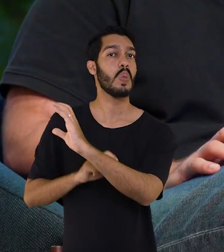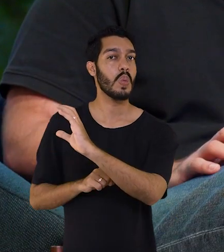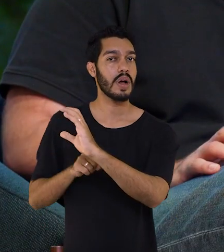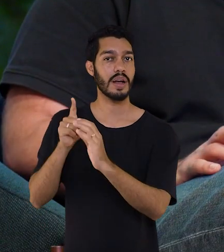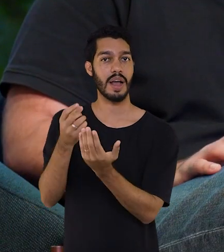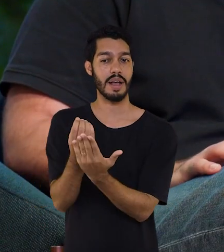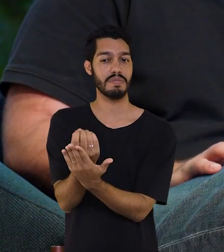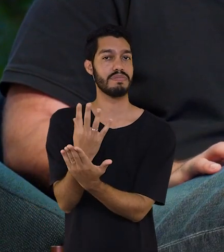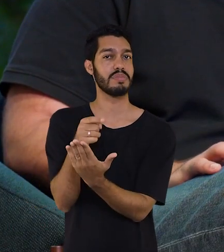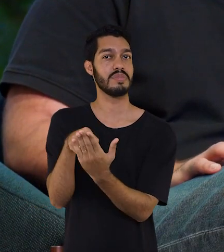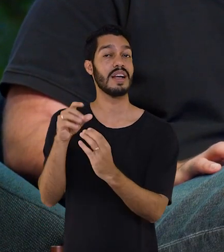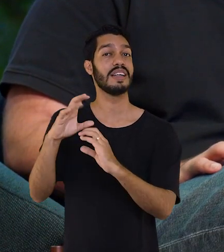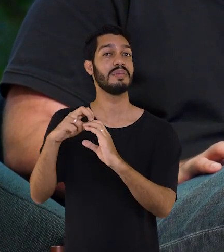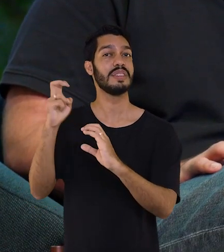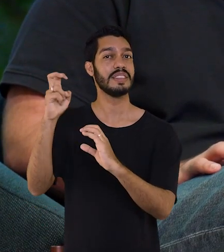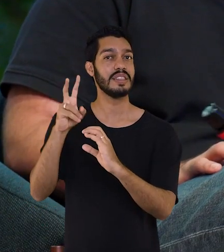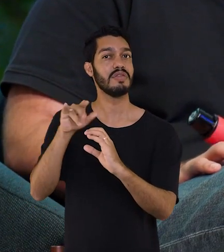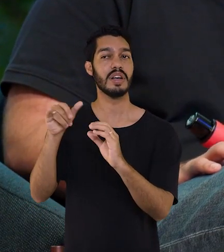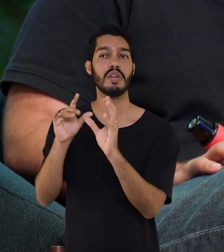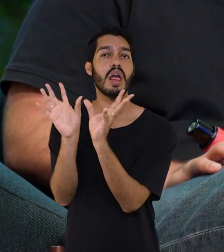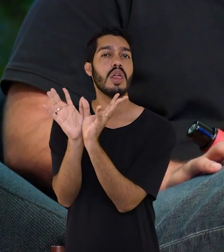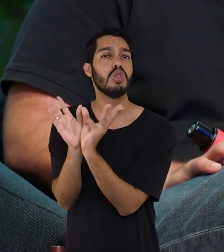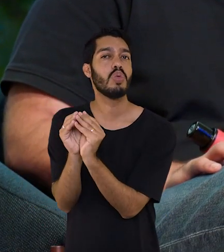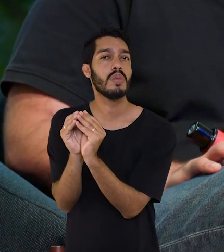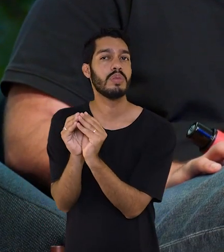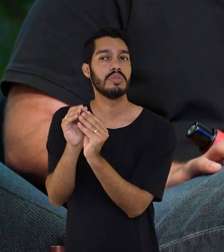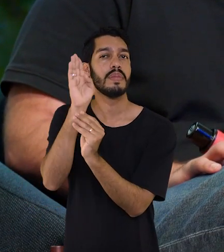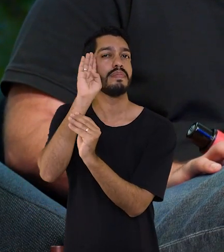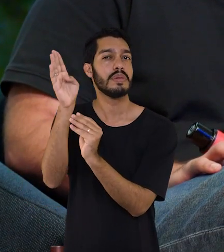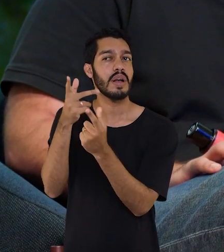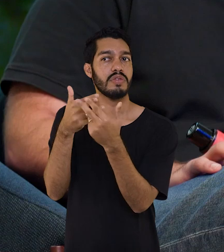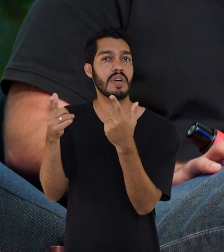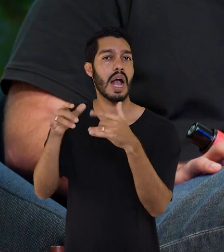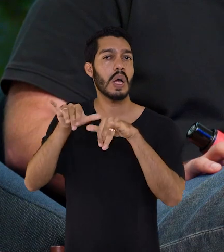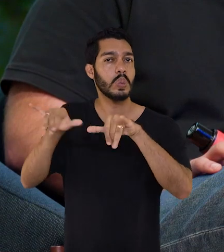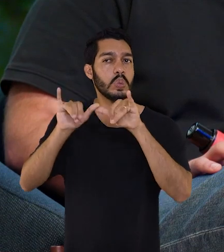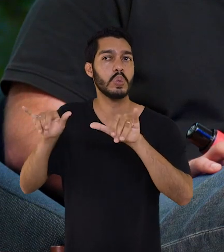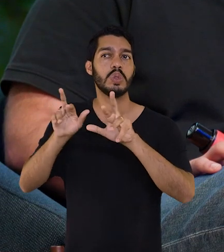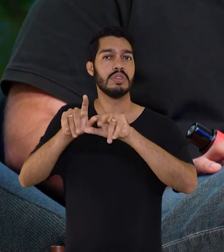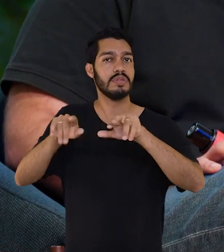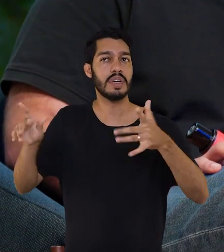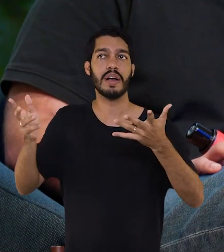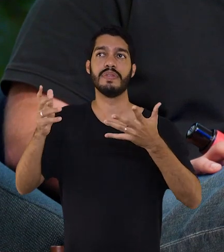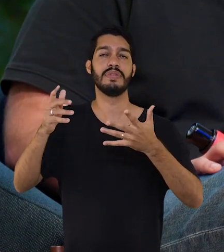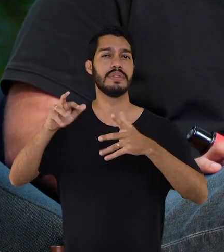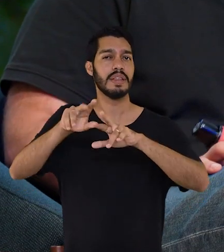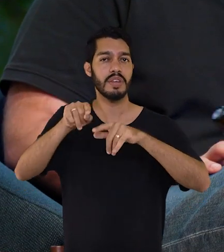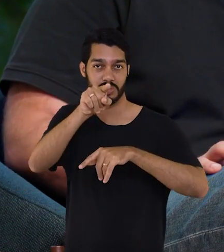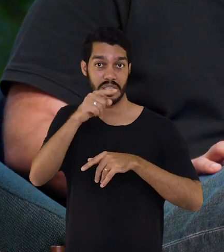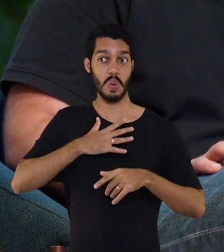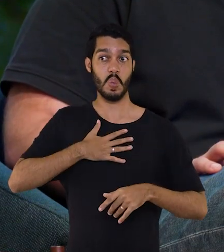e-mail de vocês? Sabe o que vai chegar no aplicativo do ChatGPT de vocês? Um resumo das principais notícias,